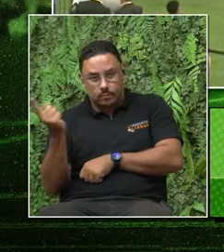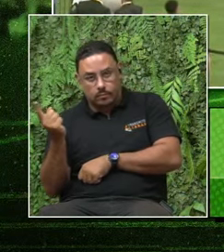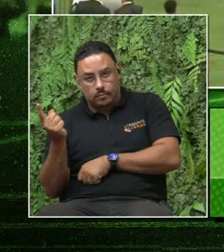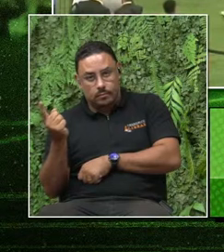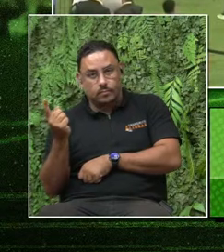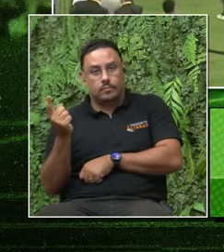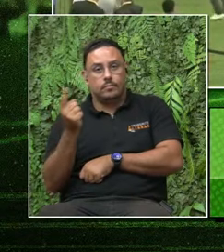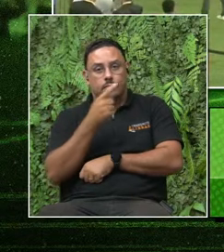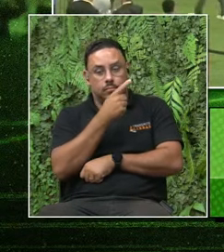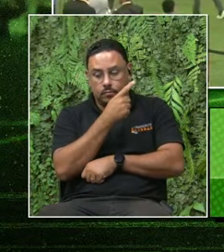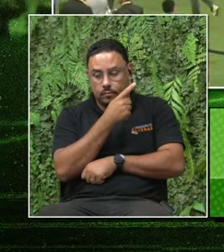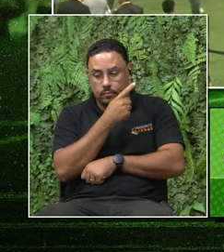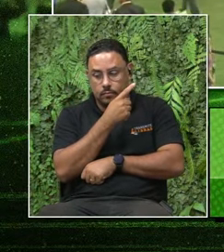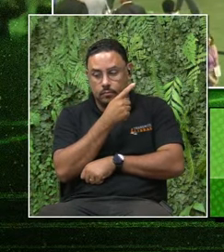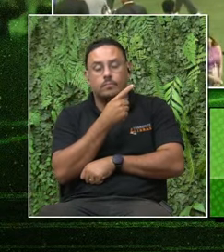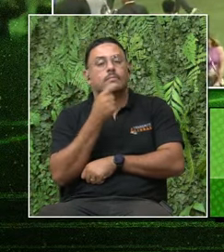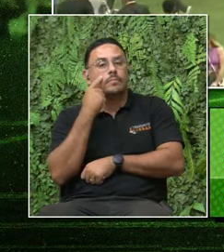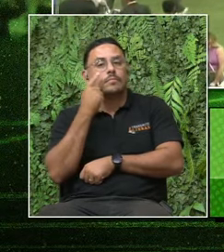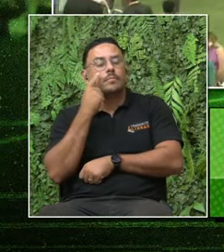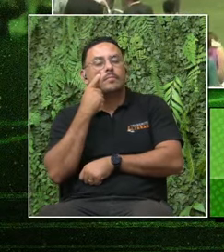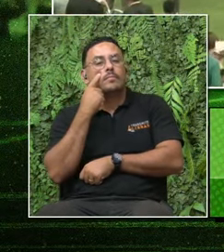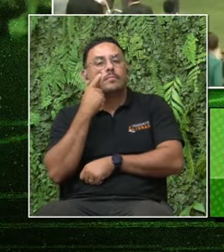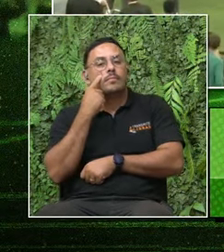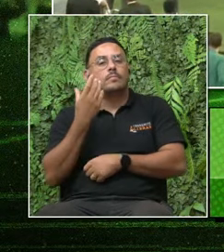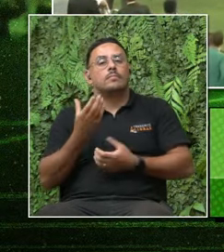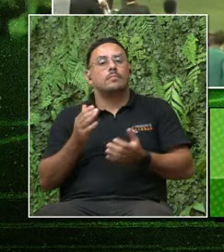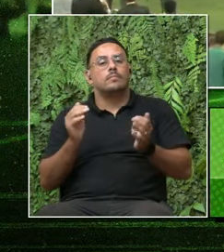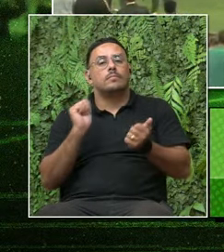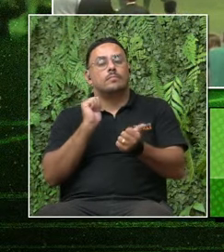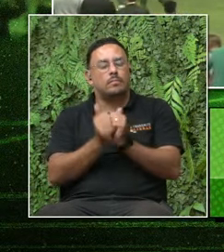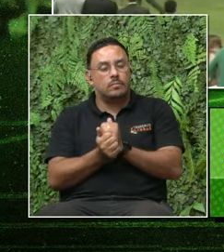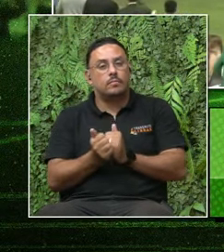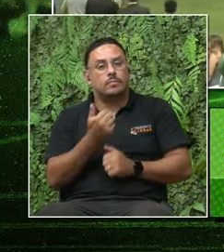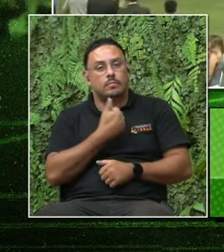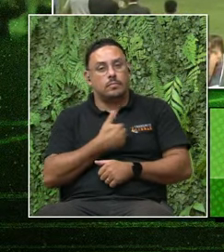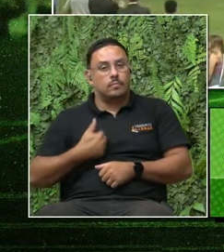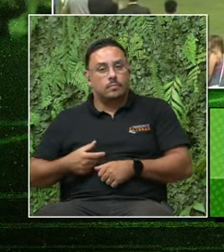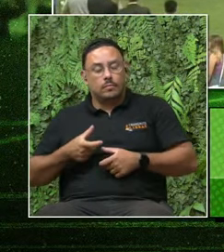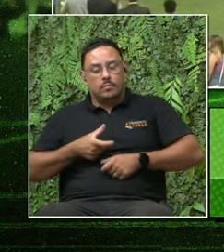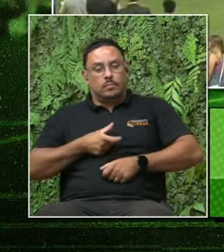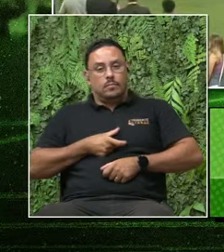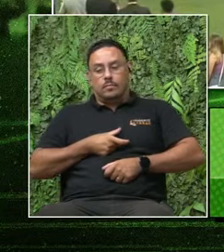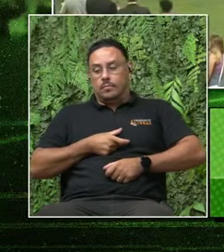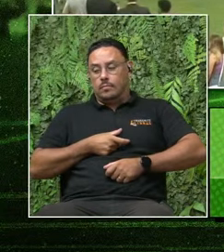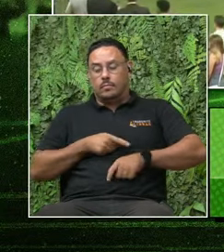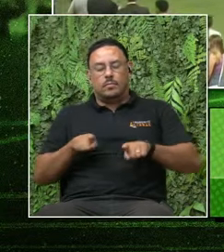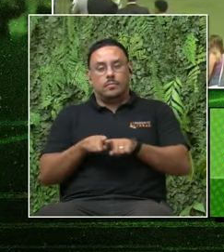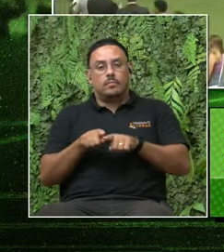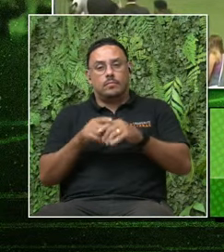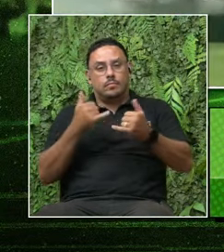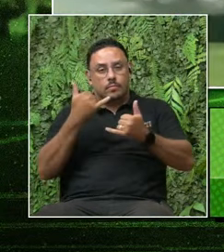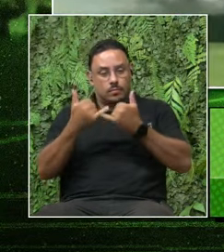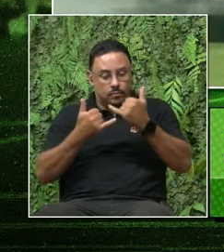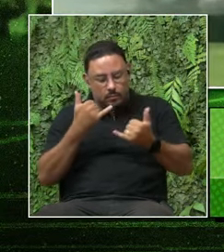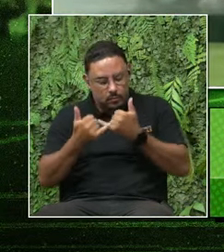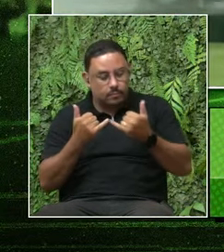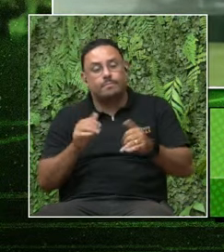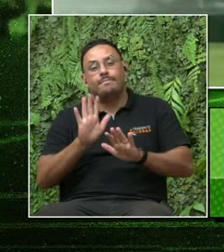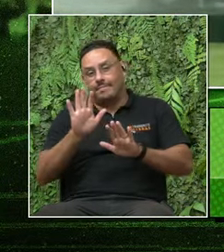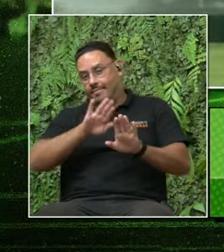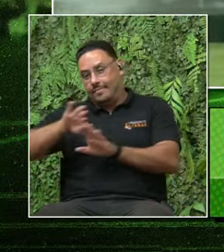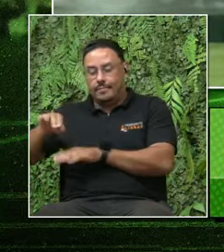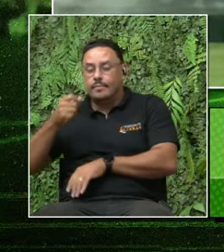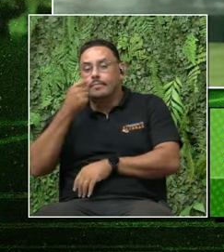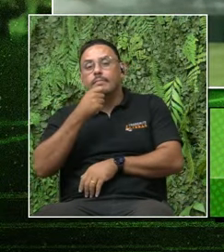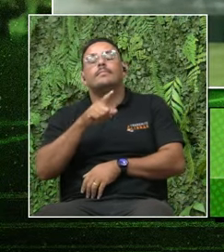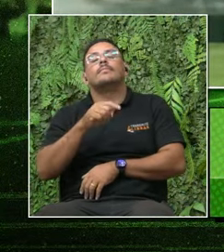eh para receber suas para suas medalhas e o ADR deixando a brincadeira de lado a piada de lado